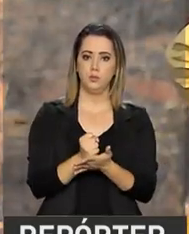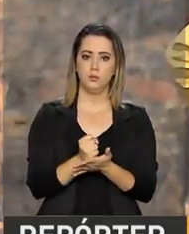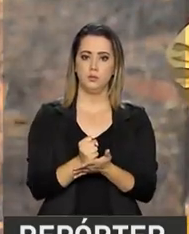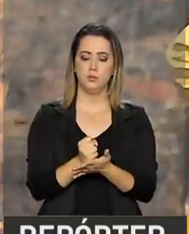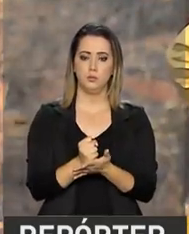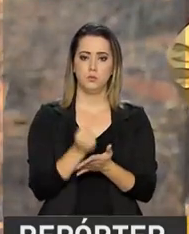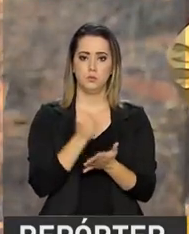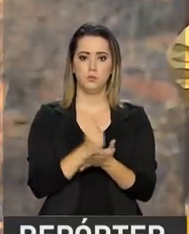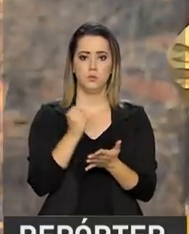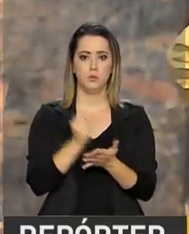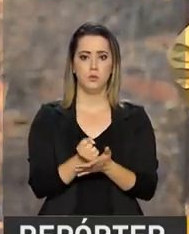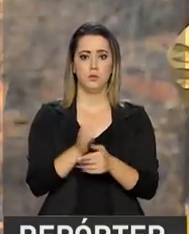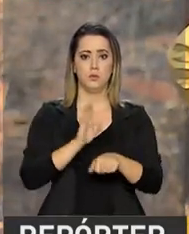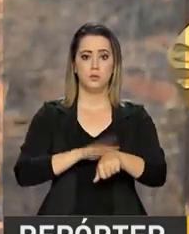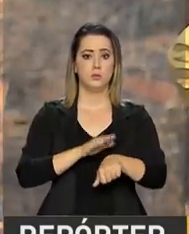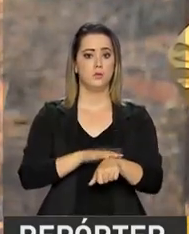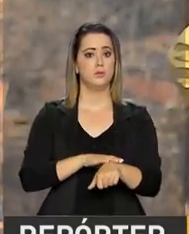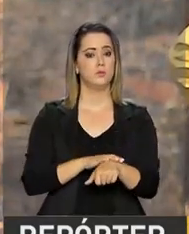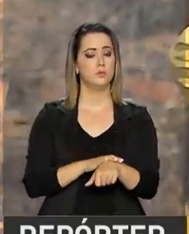um período